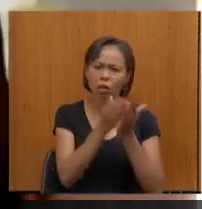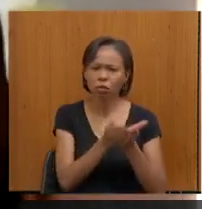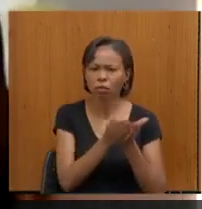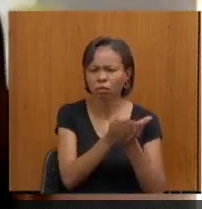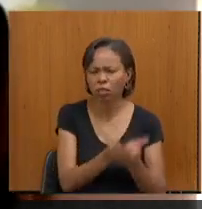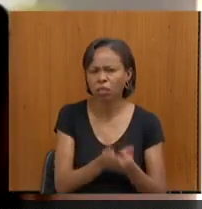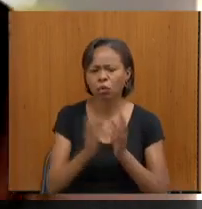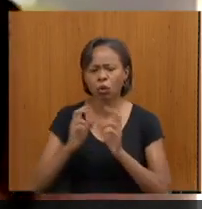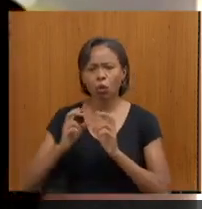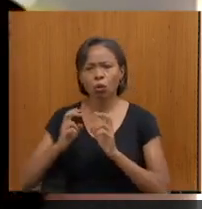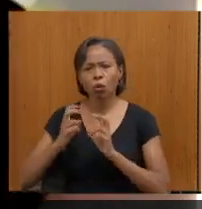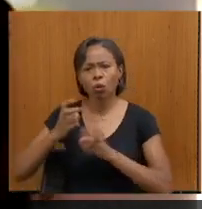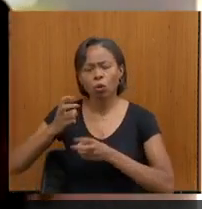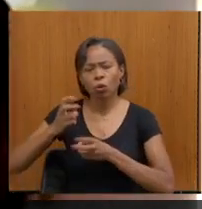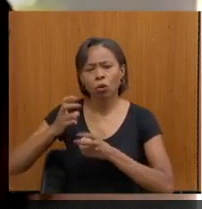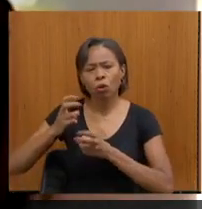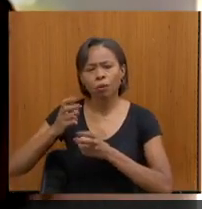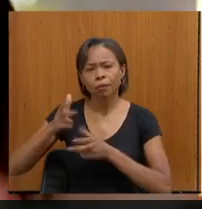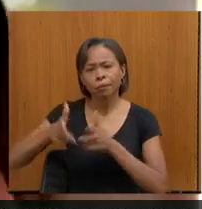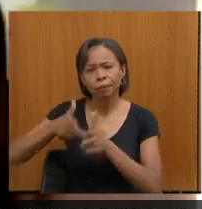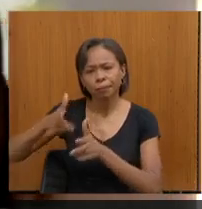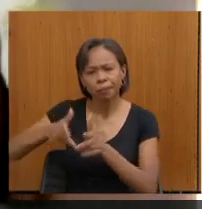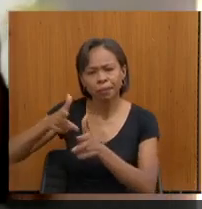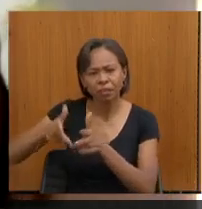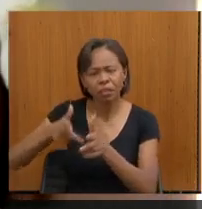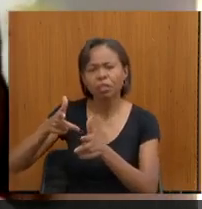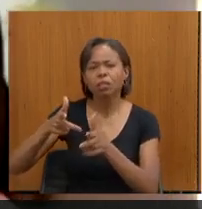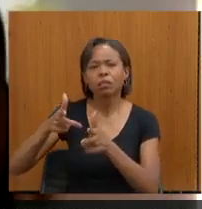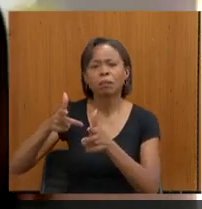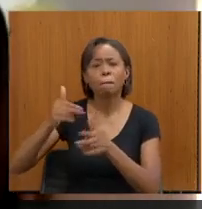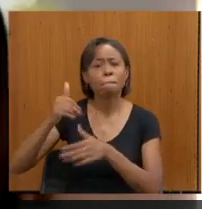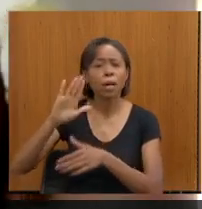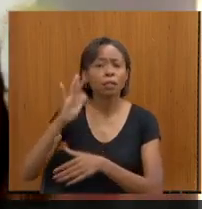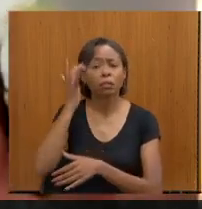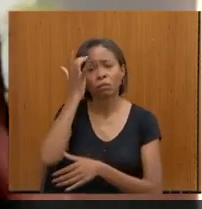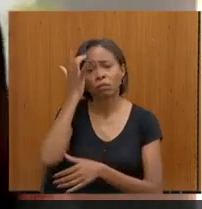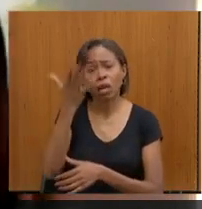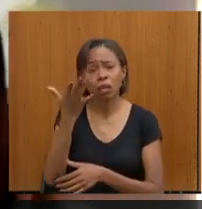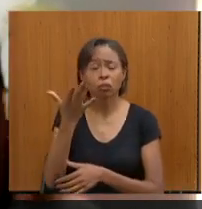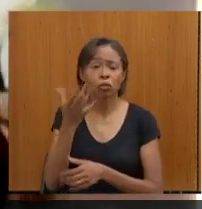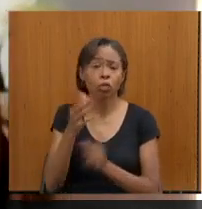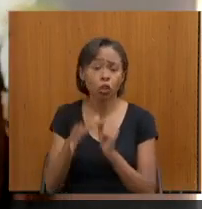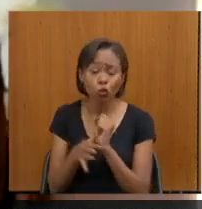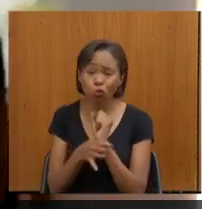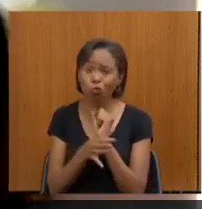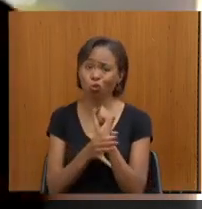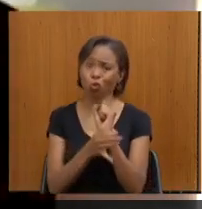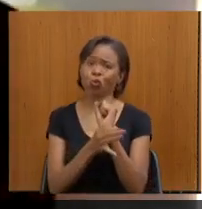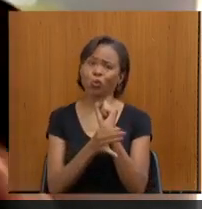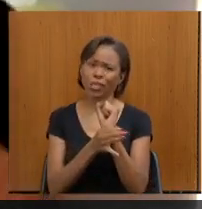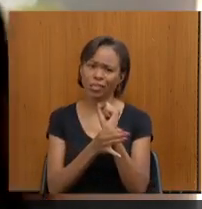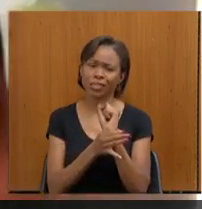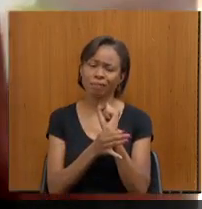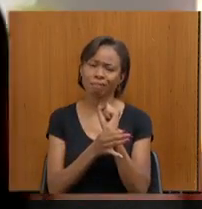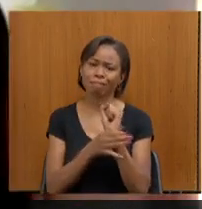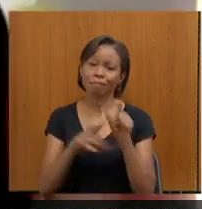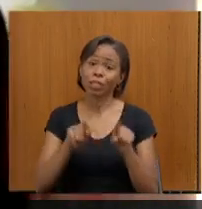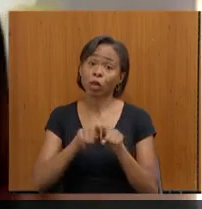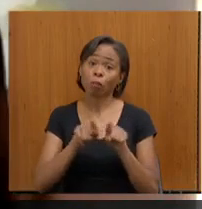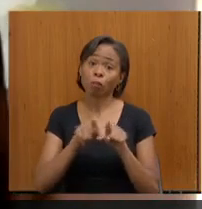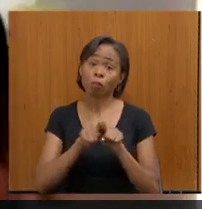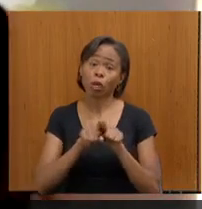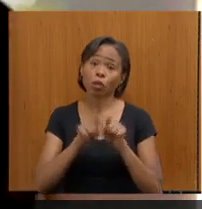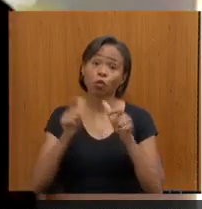indústrias fica muito mais fácil poder ter segurança e também os